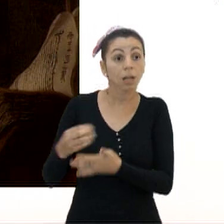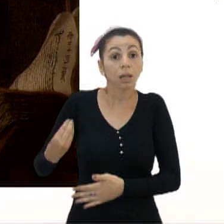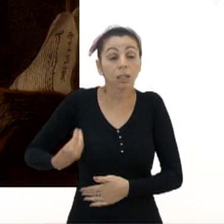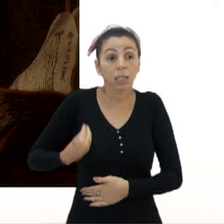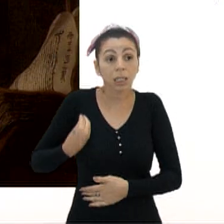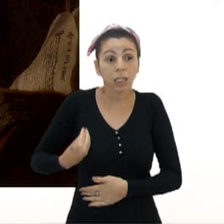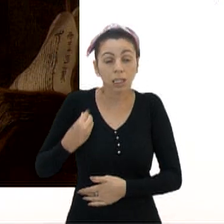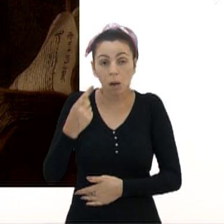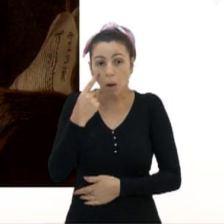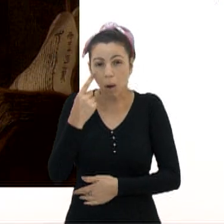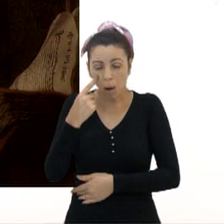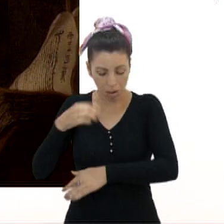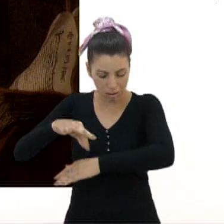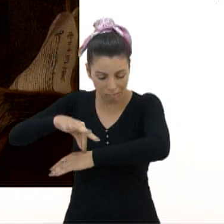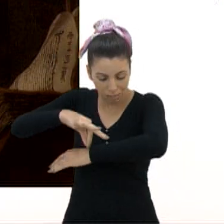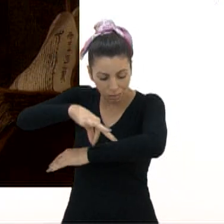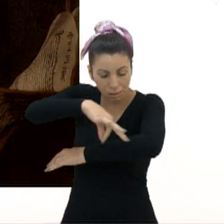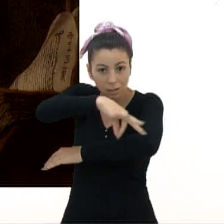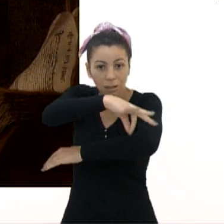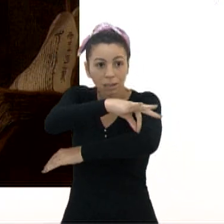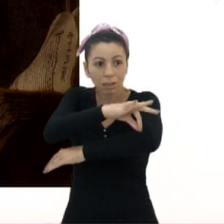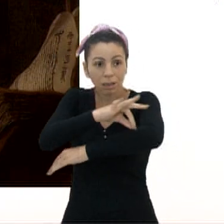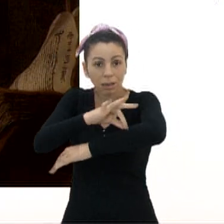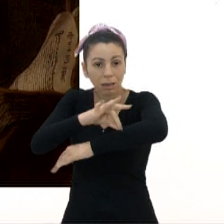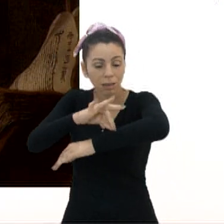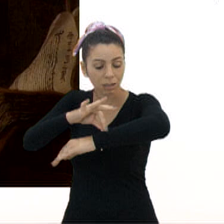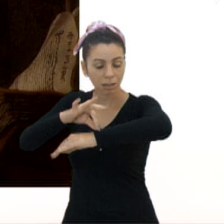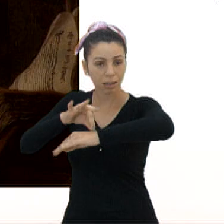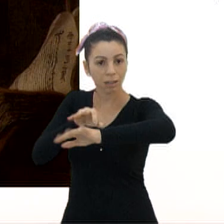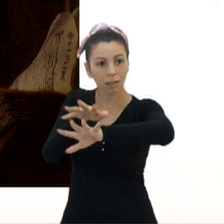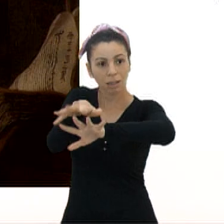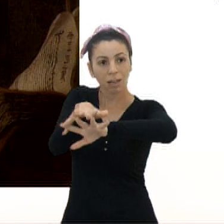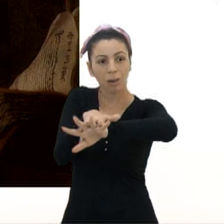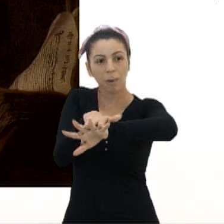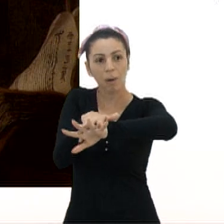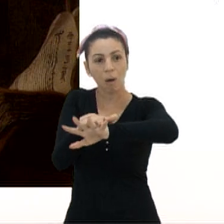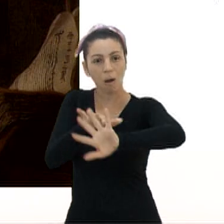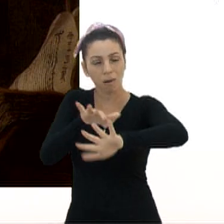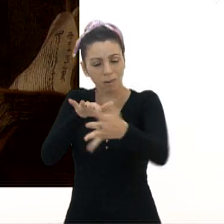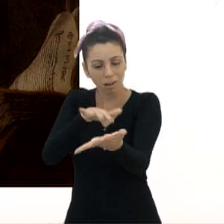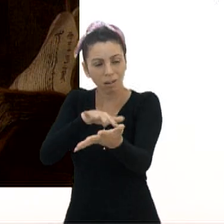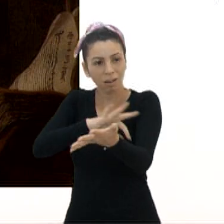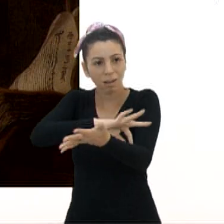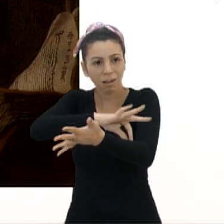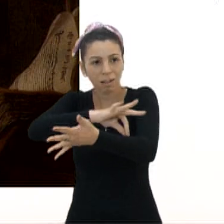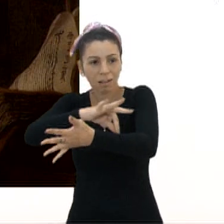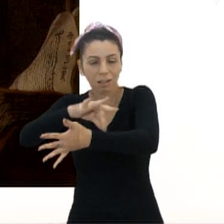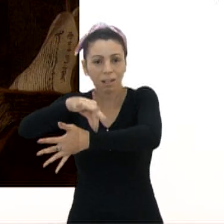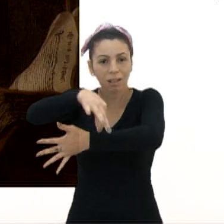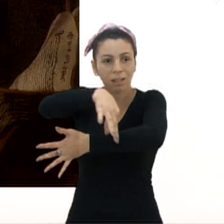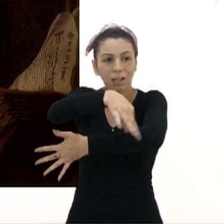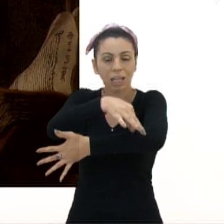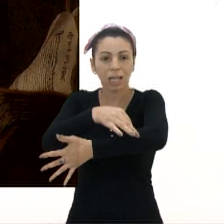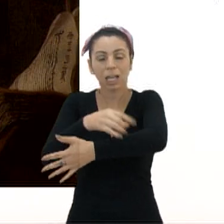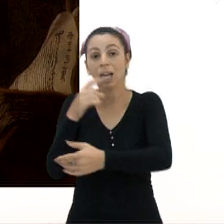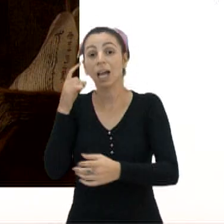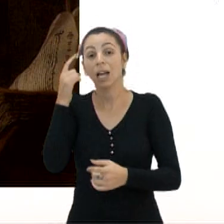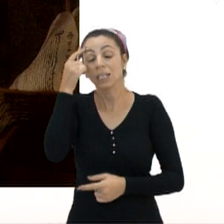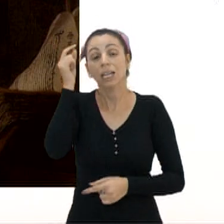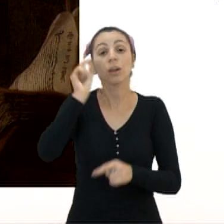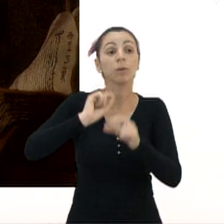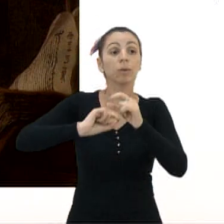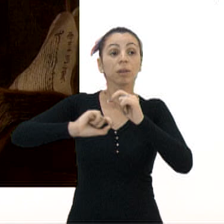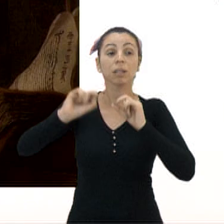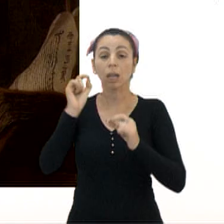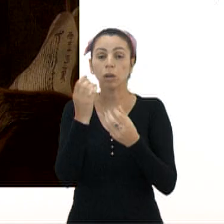dos tendões e dos músculos. A mão parece que está em outro lugar, está invertida, né? Se você olhar aqui. Mas a ideia é a